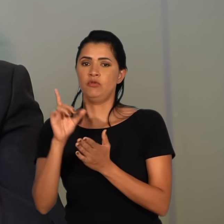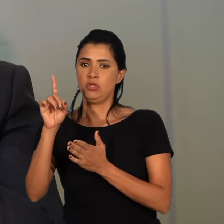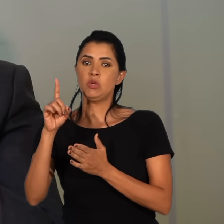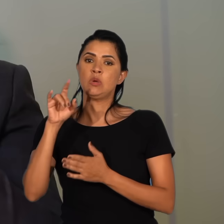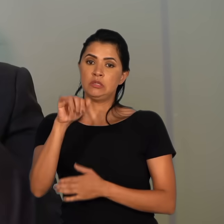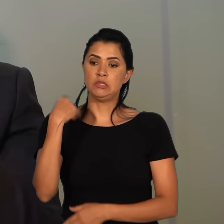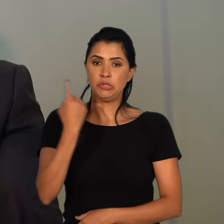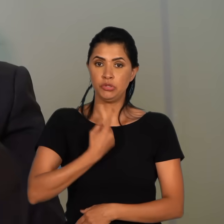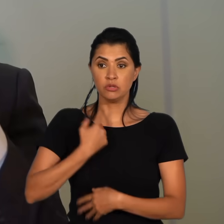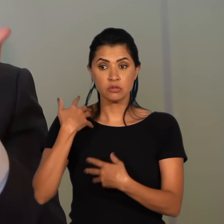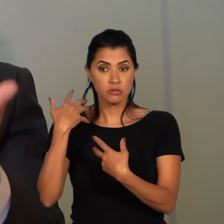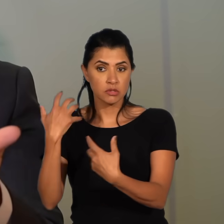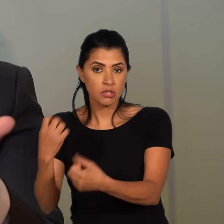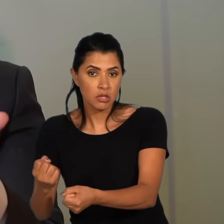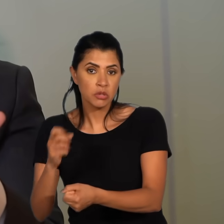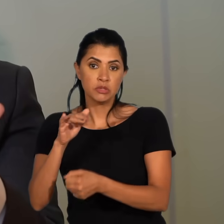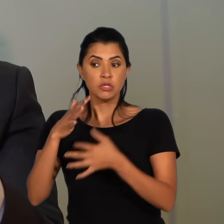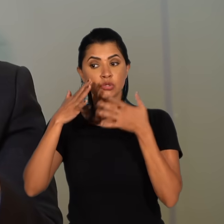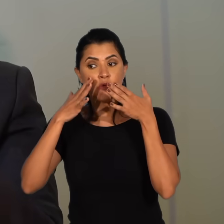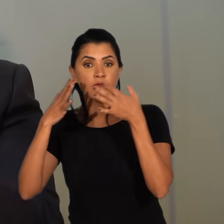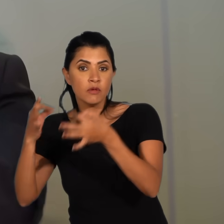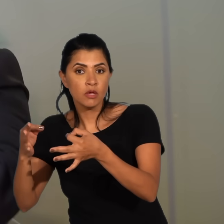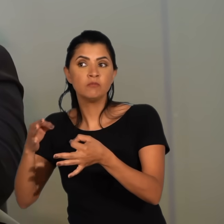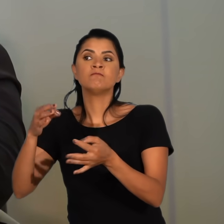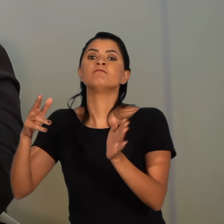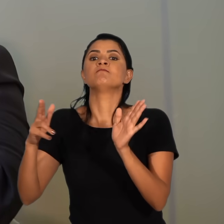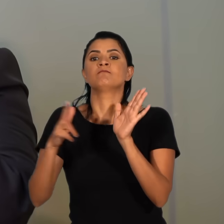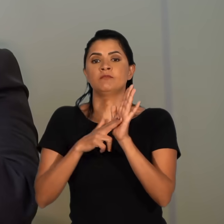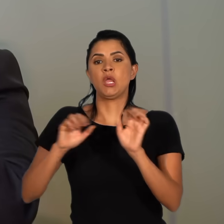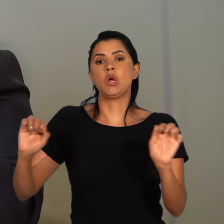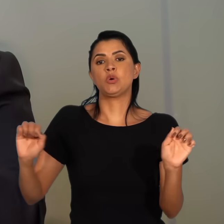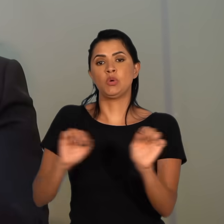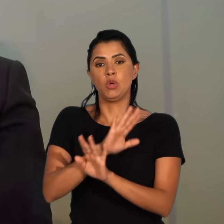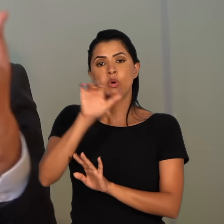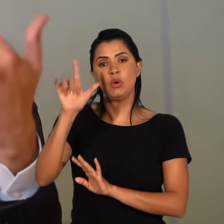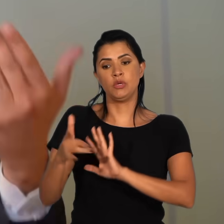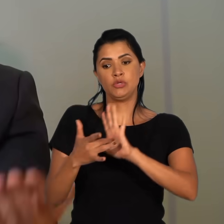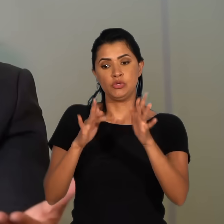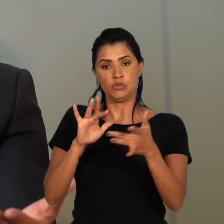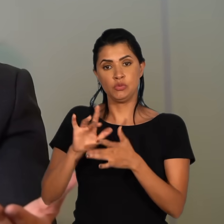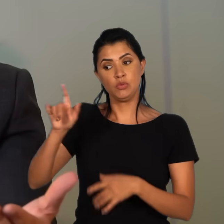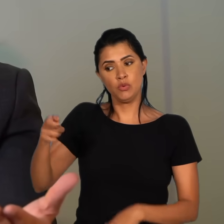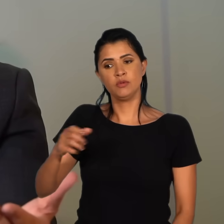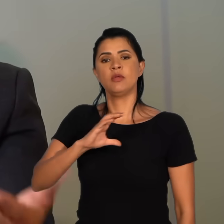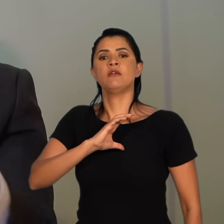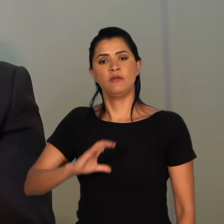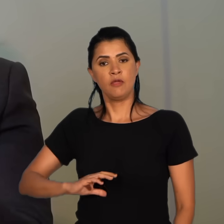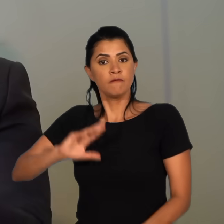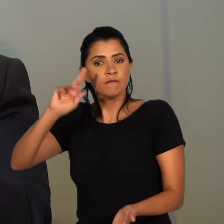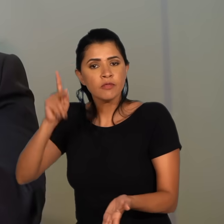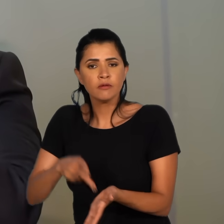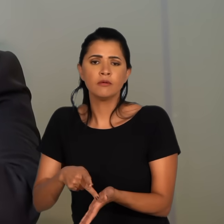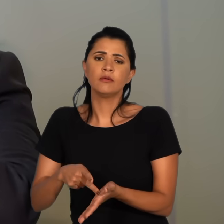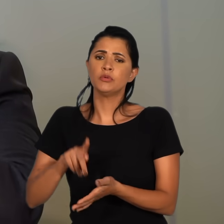aceitando se nós estamos ouvindo se nós estamos reconhecendo a glória dele reconhecendo ele como Cristo como o